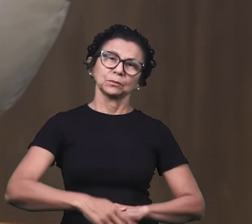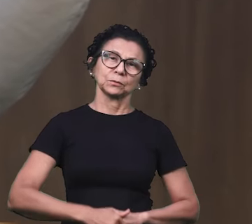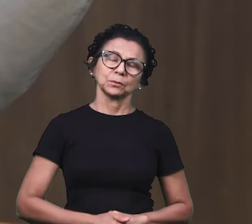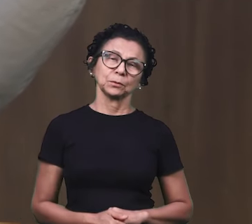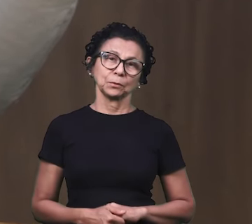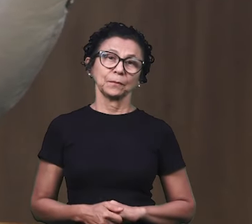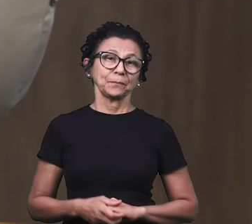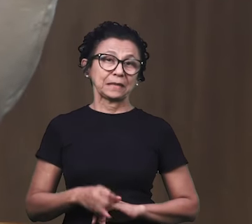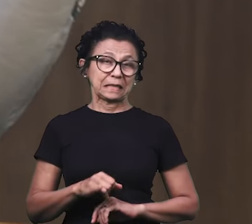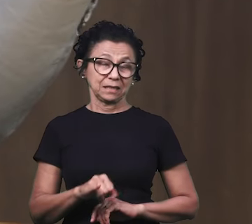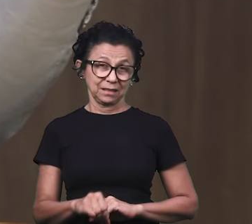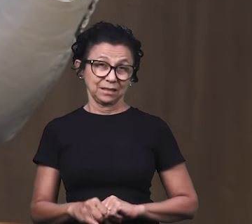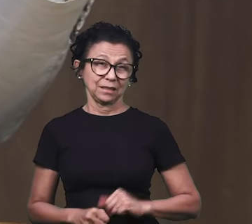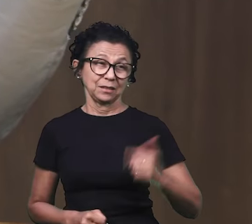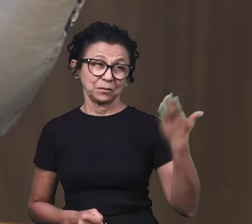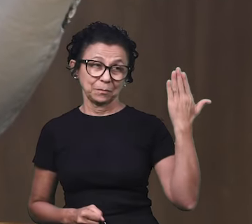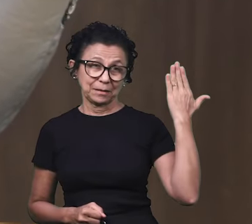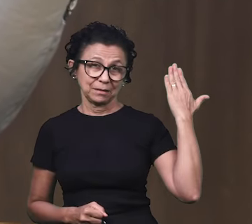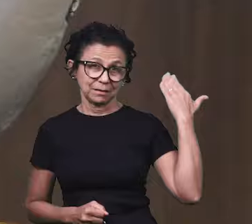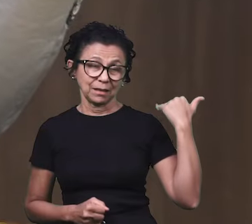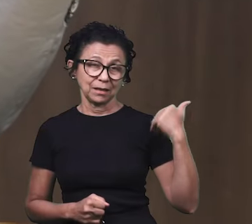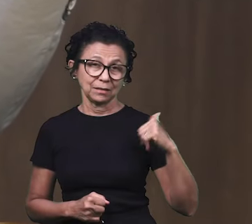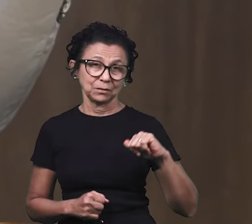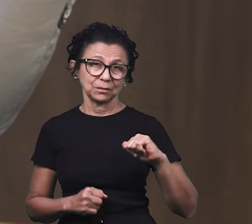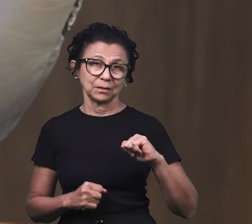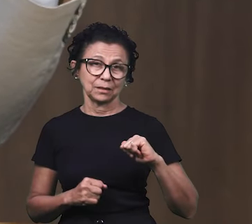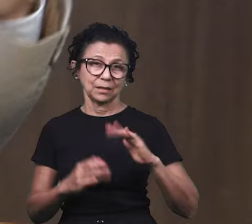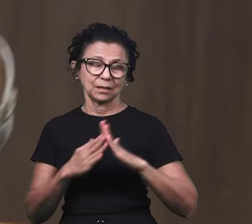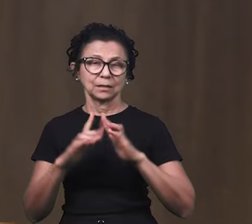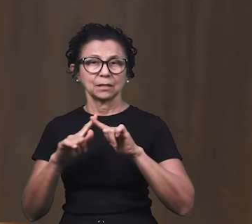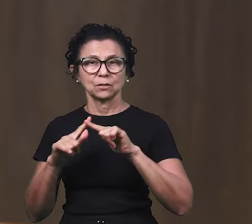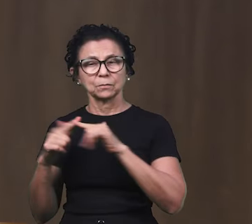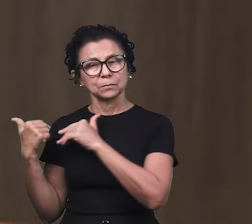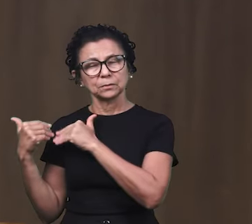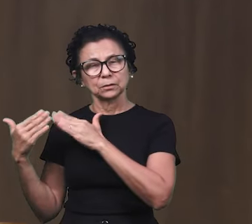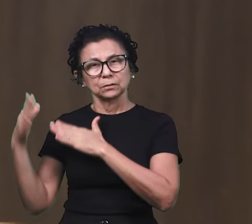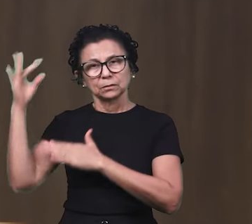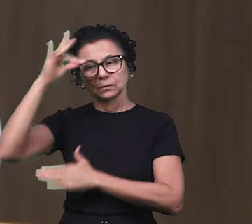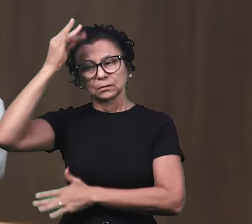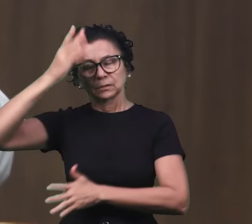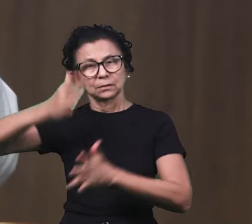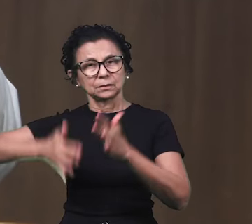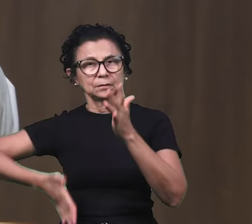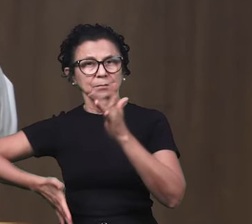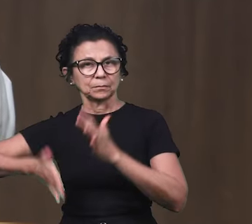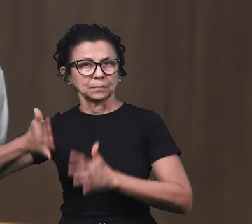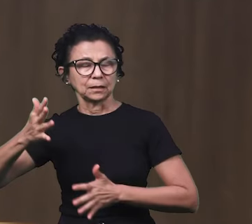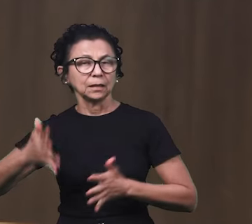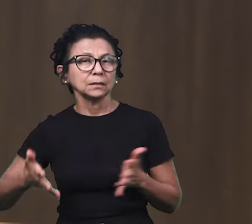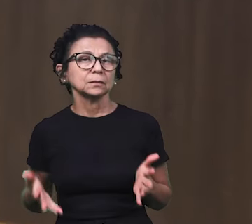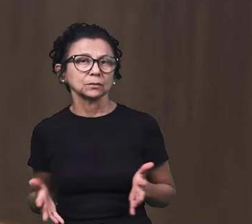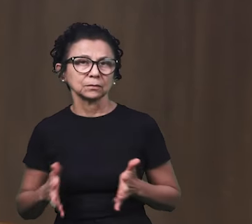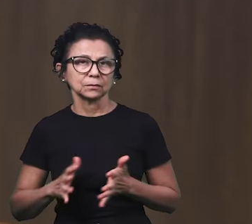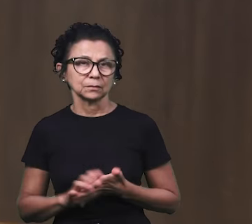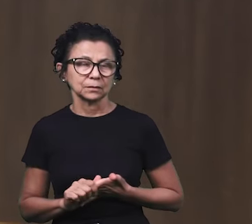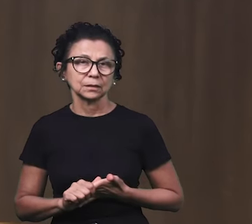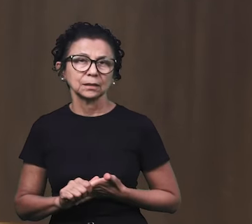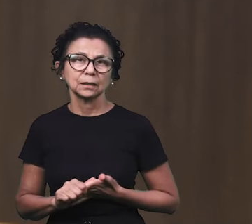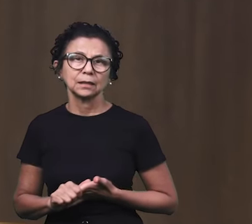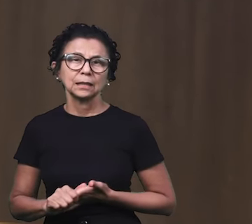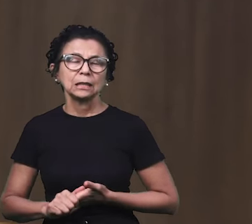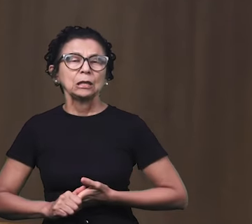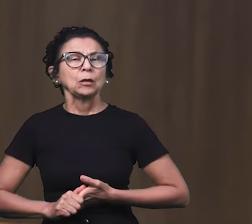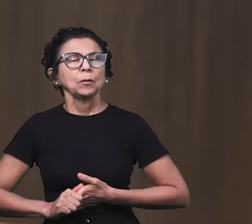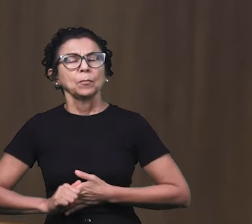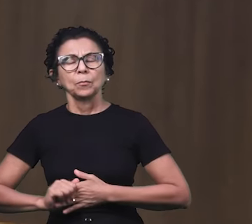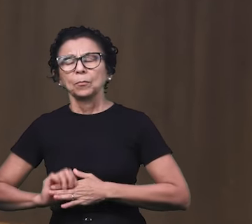no passado, se na igreja primitiva o Espírito Santo foi derramado para levar a igreja aí ao mundo, para